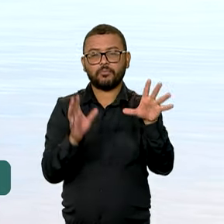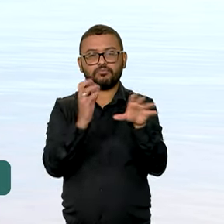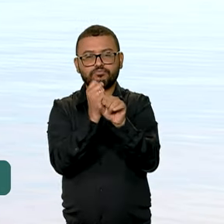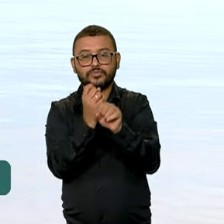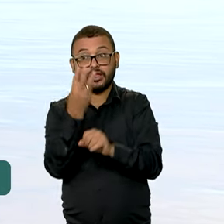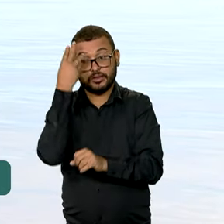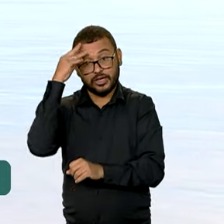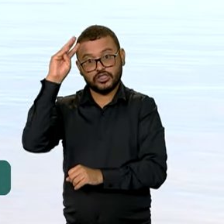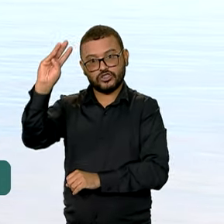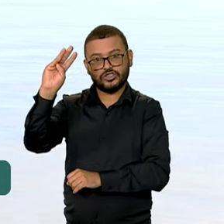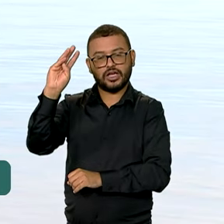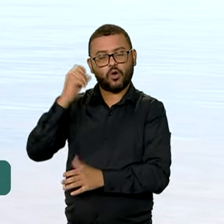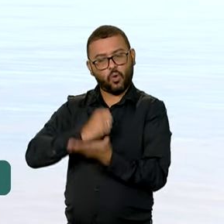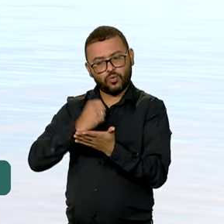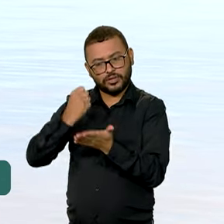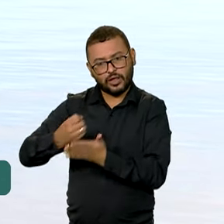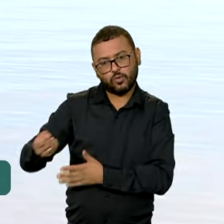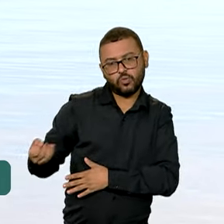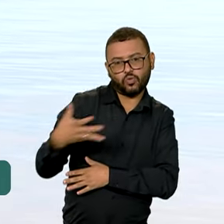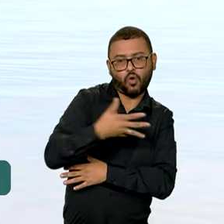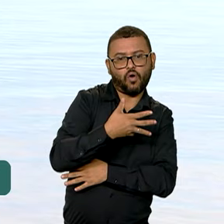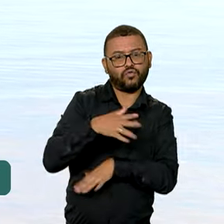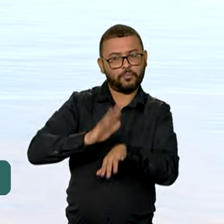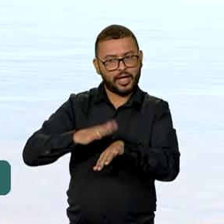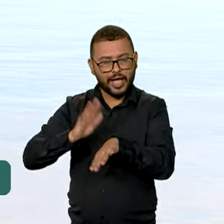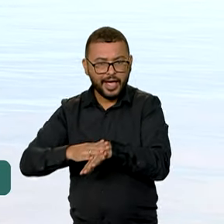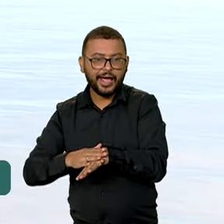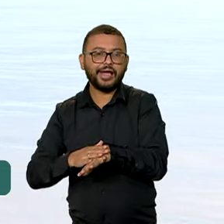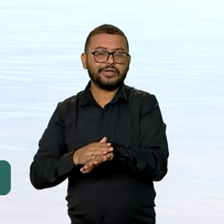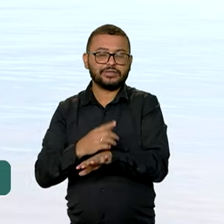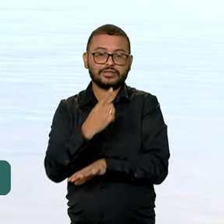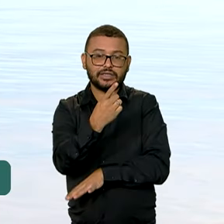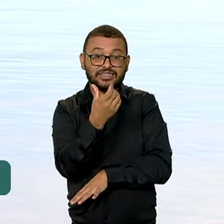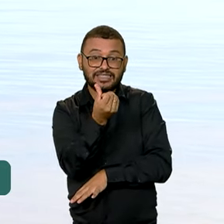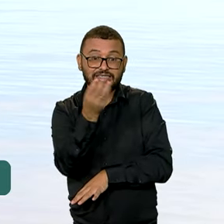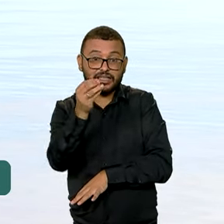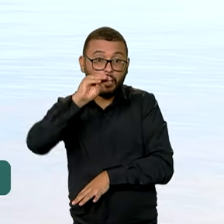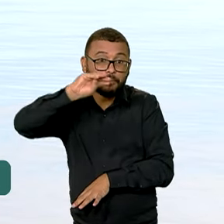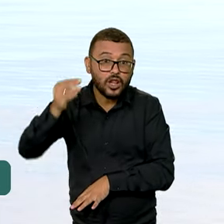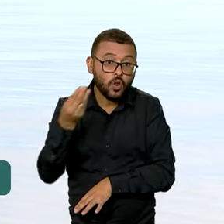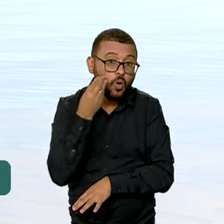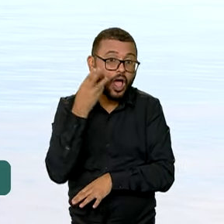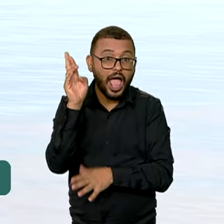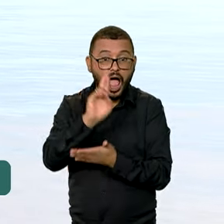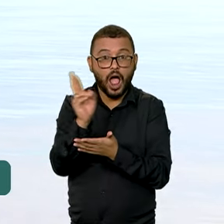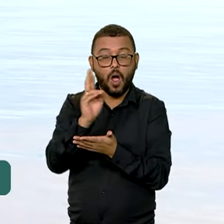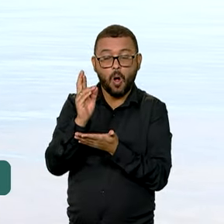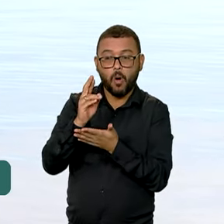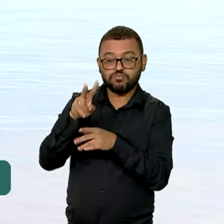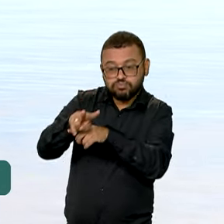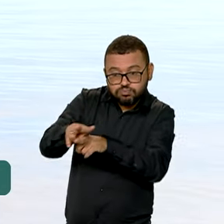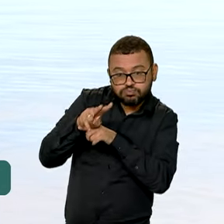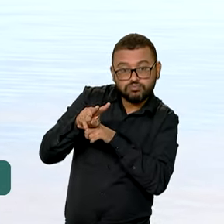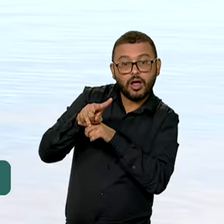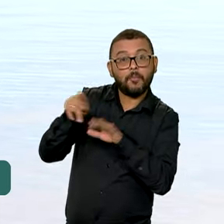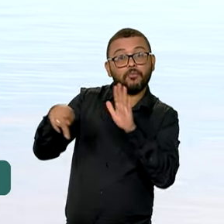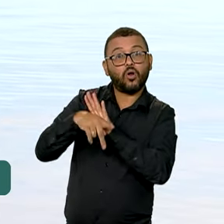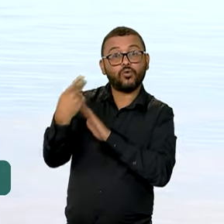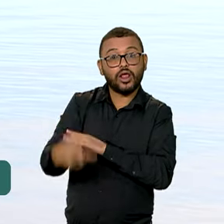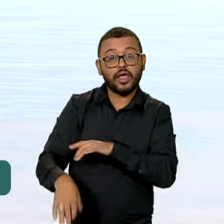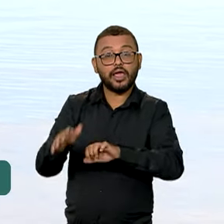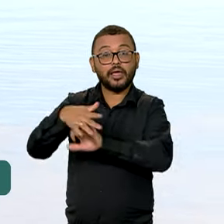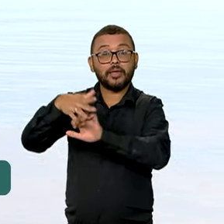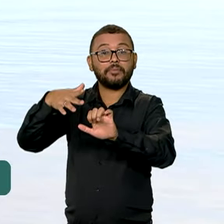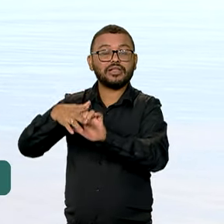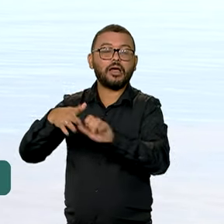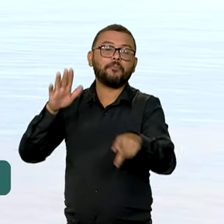mais de 3 mil novos contratos com um volume de 160 milhões de reais em créditos para empresários do estado